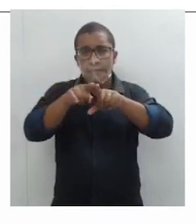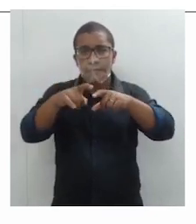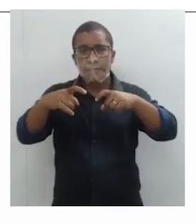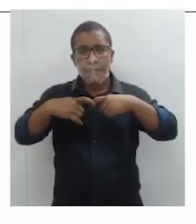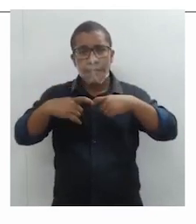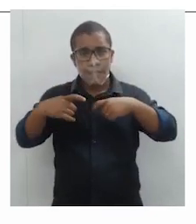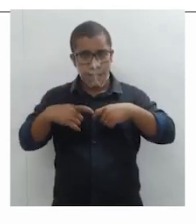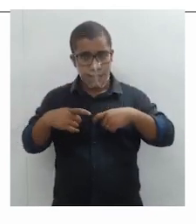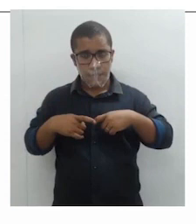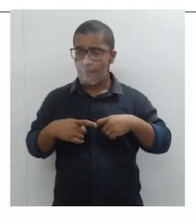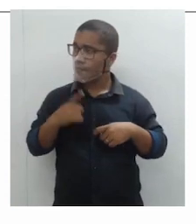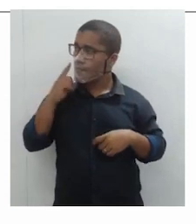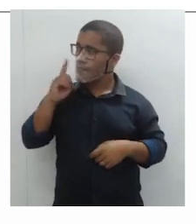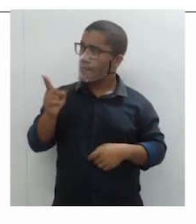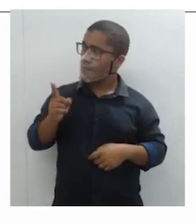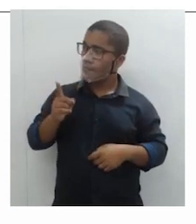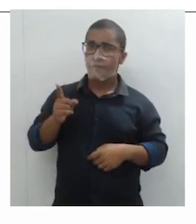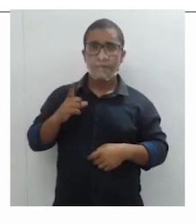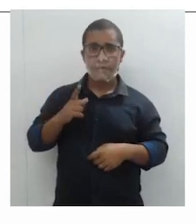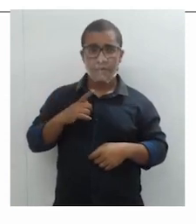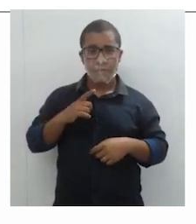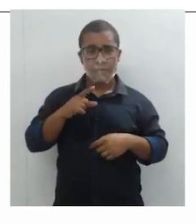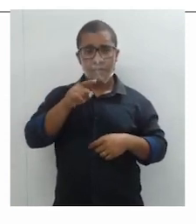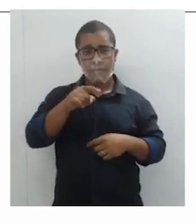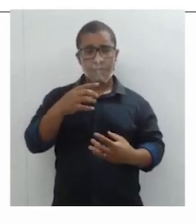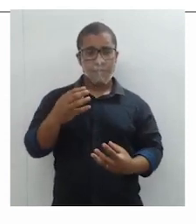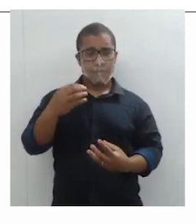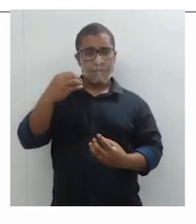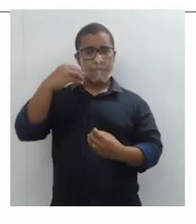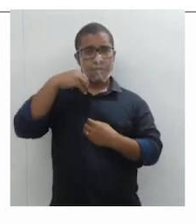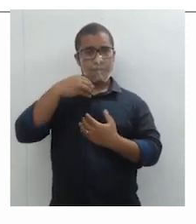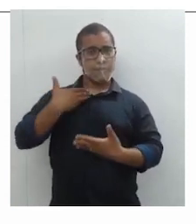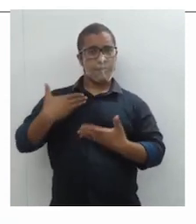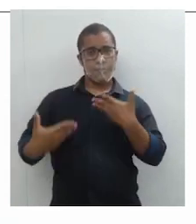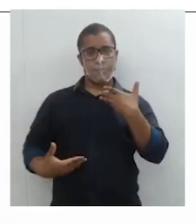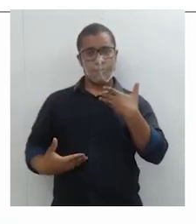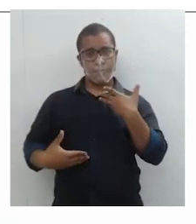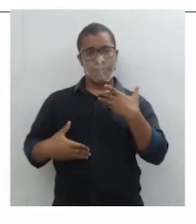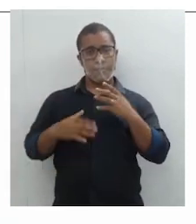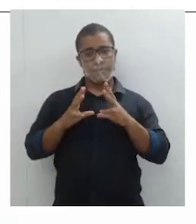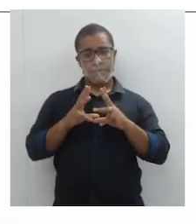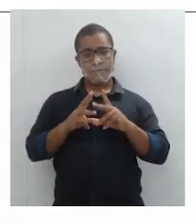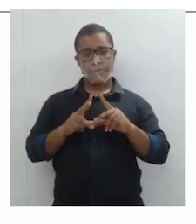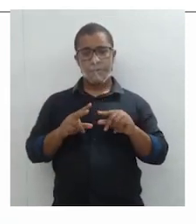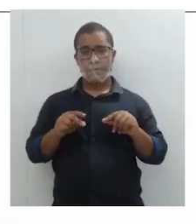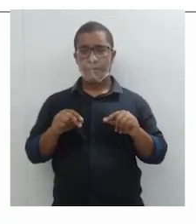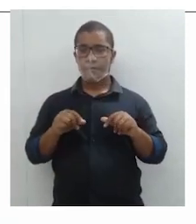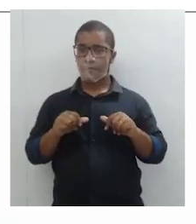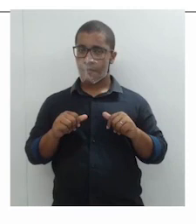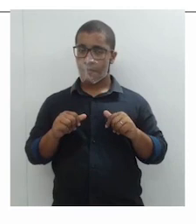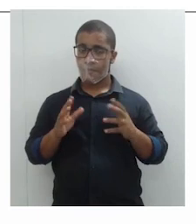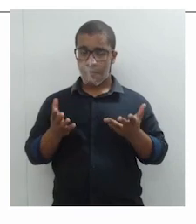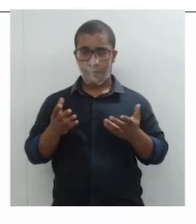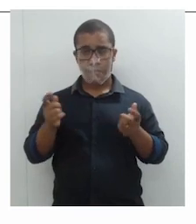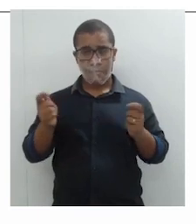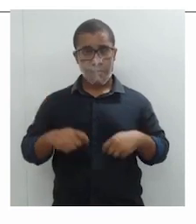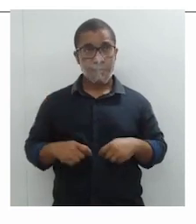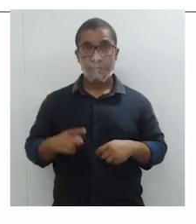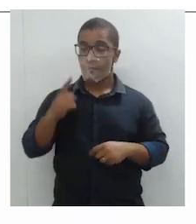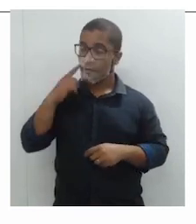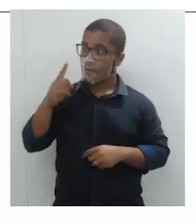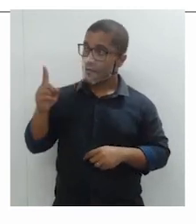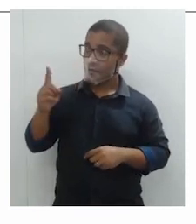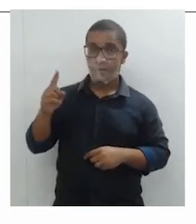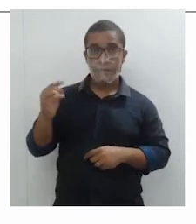médico veja só é a curar a alma o corpo vamos em frente aqui eu trago também